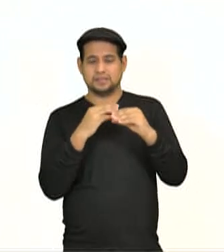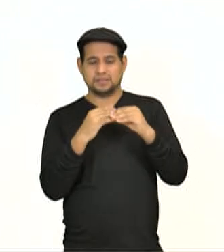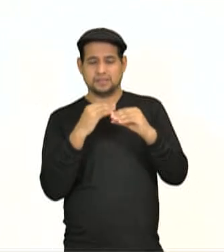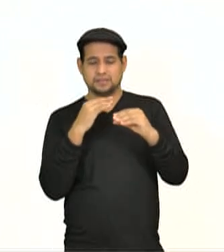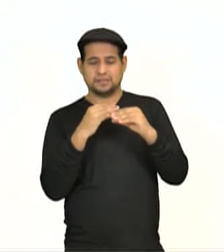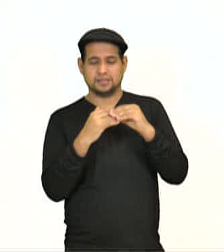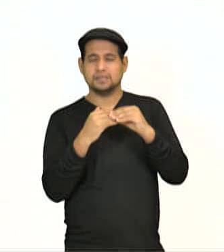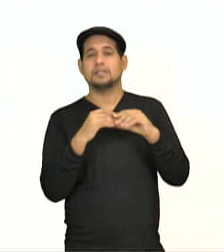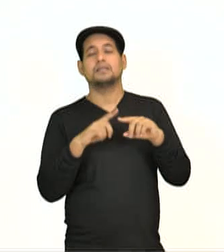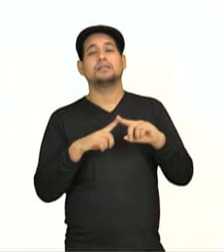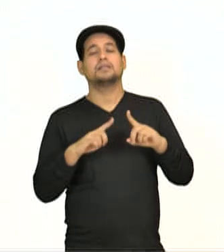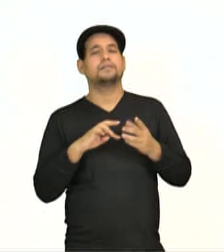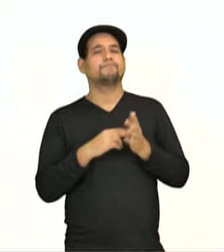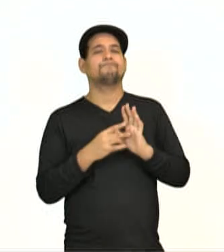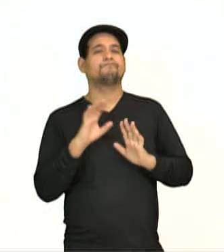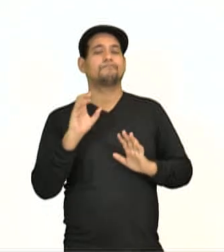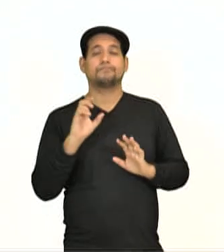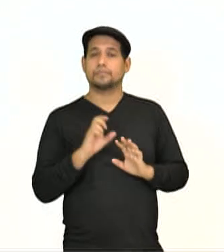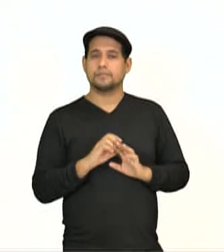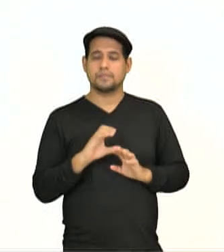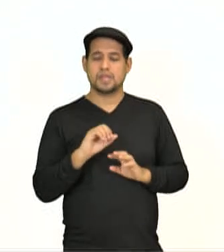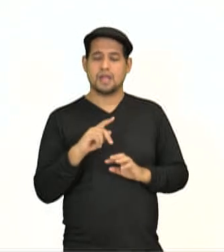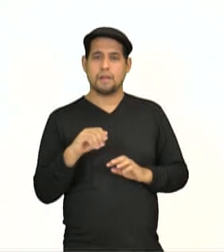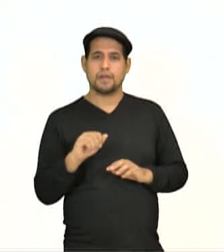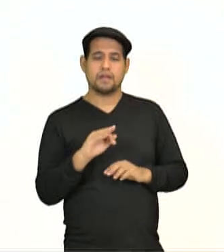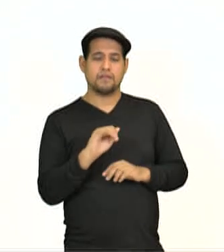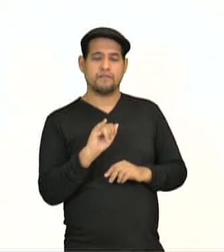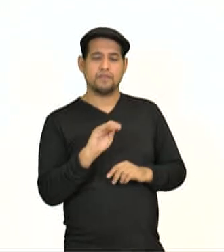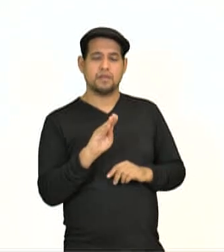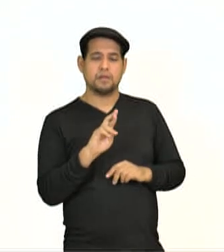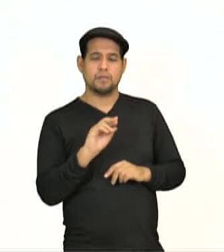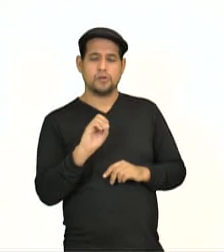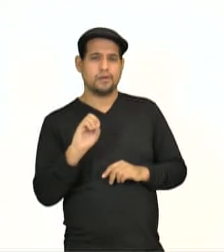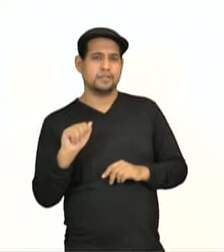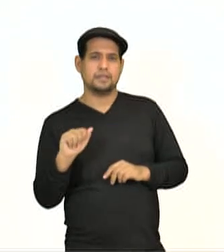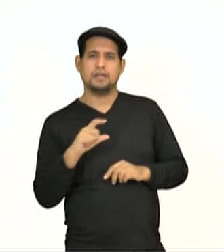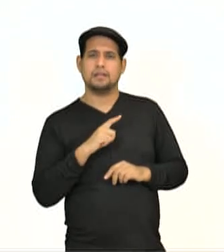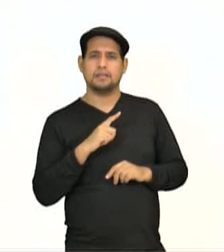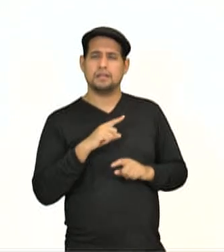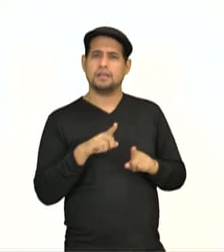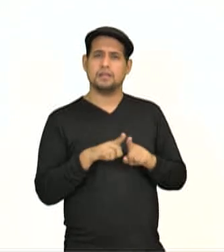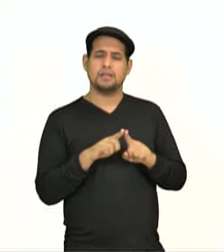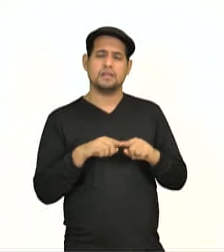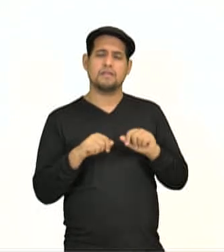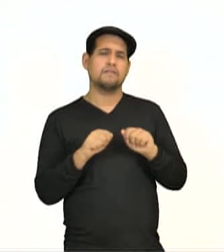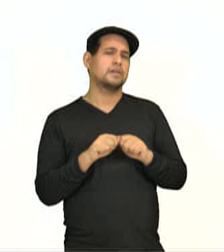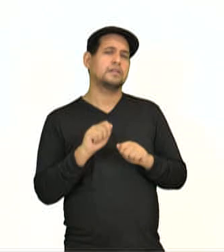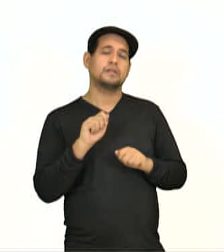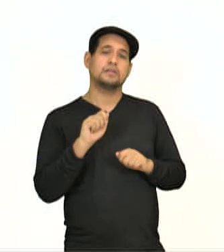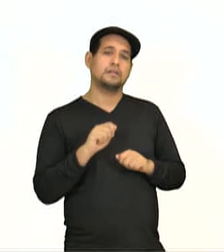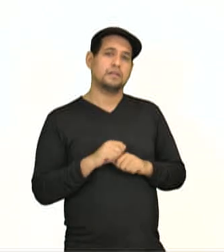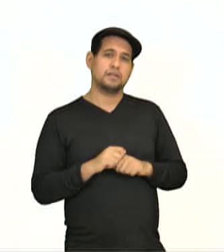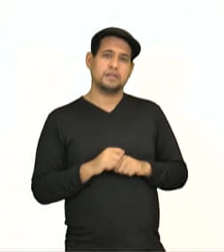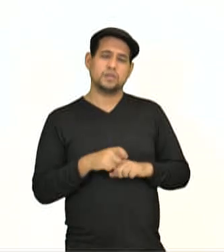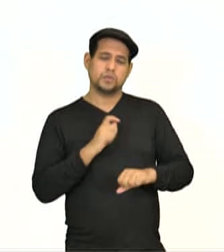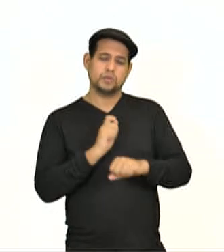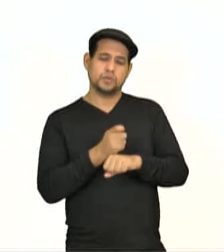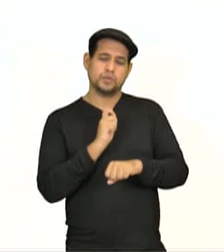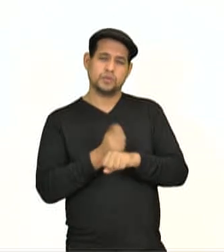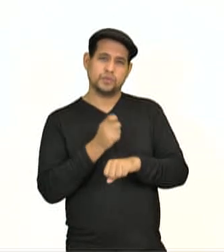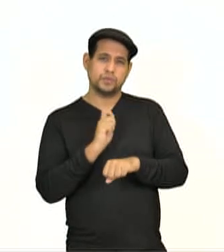mesmo tempo, forma-se uma capa fibrosa que reveste a placa e a torna mais